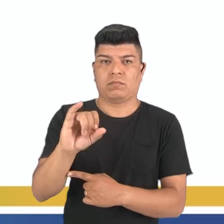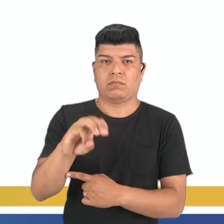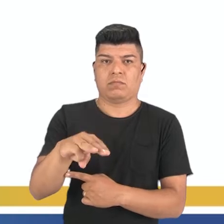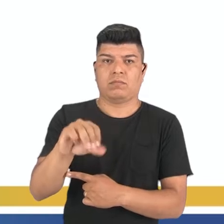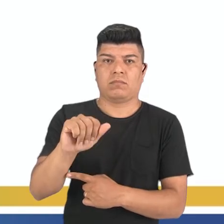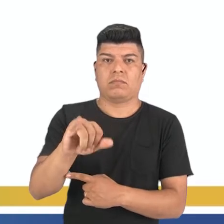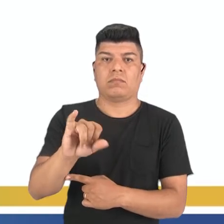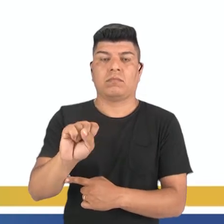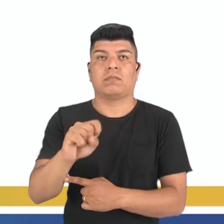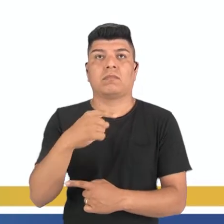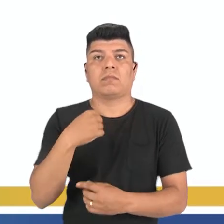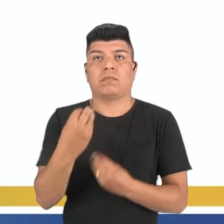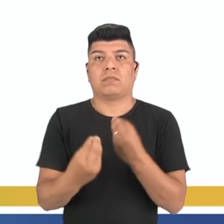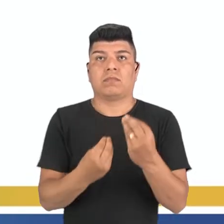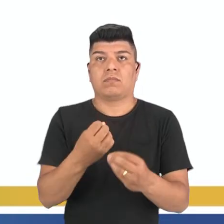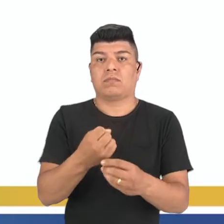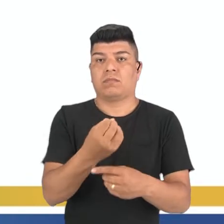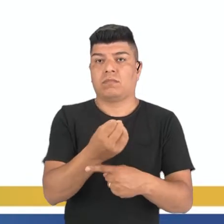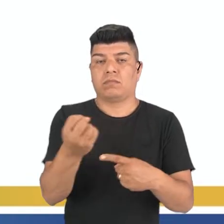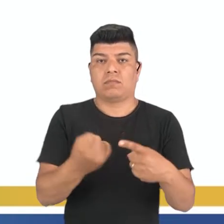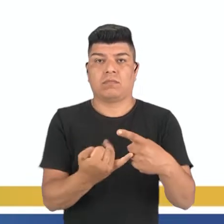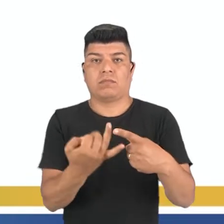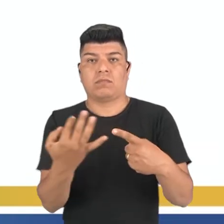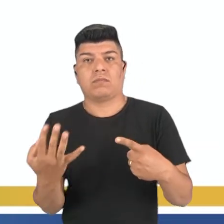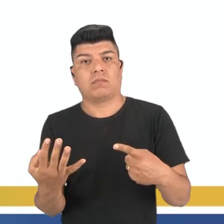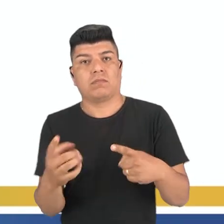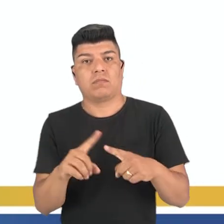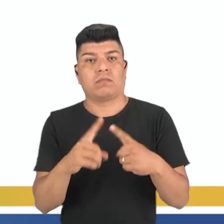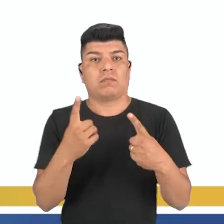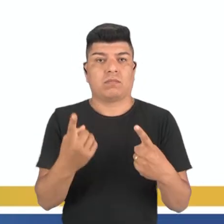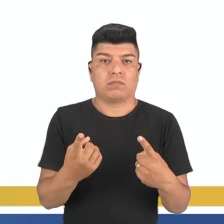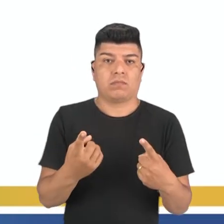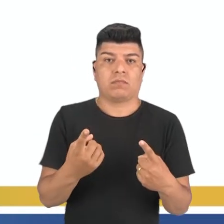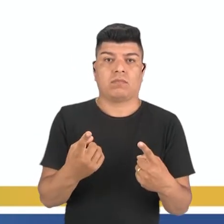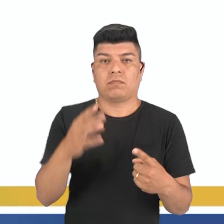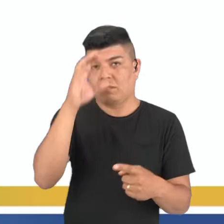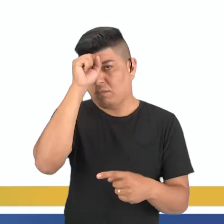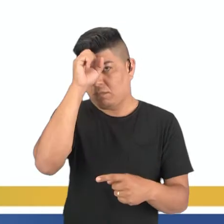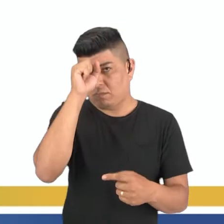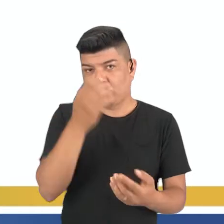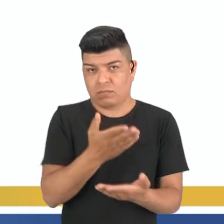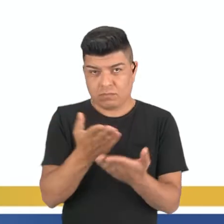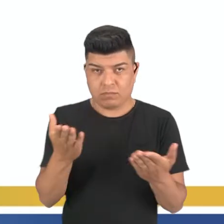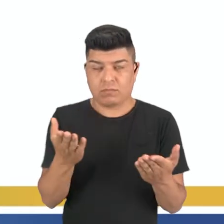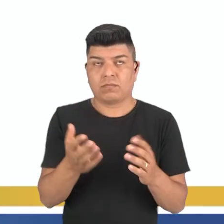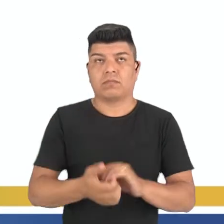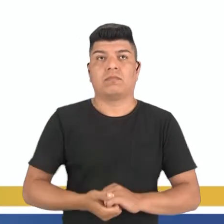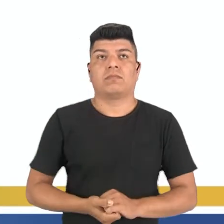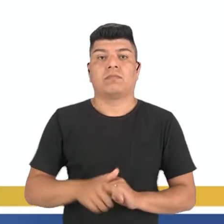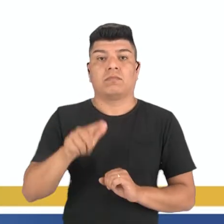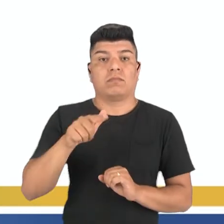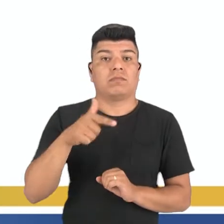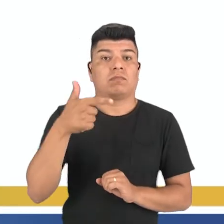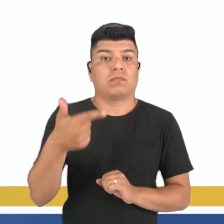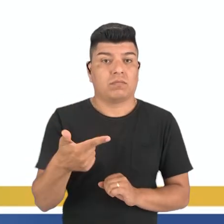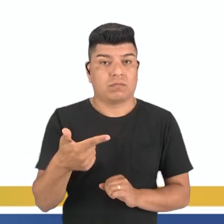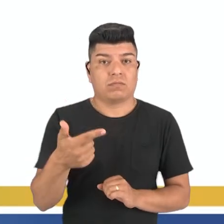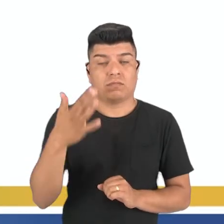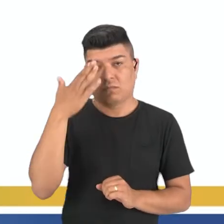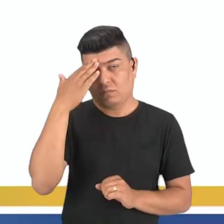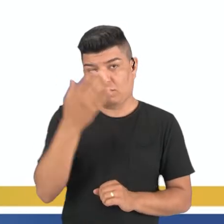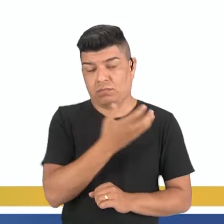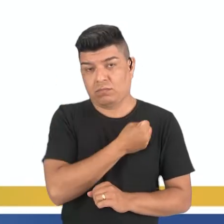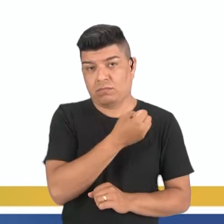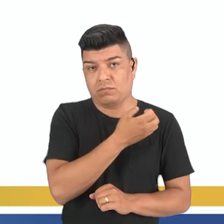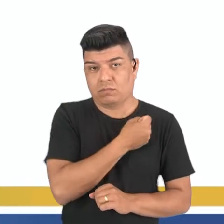efetuamos a operação como se fossem números naturais, da forma que você aprendeu. né? Depois consideramos o número